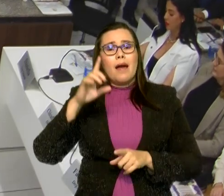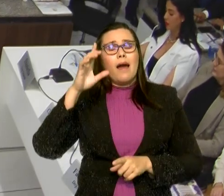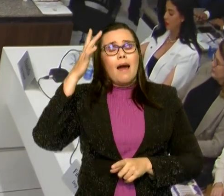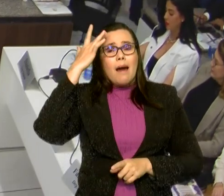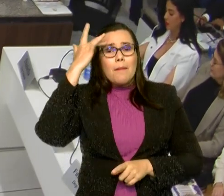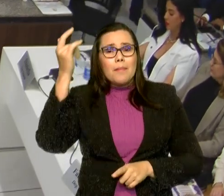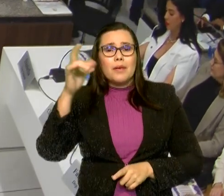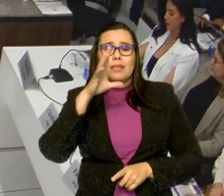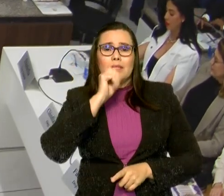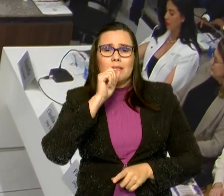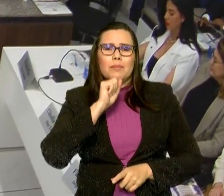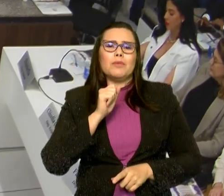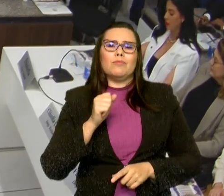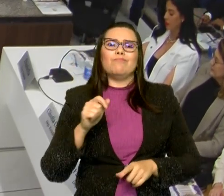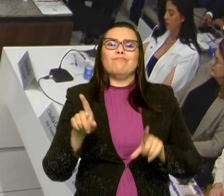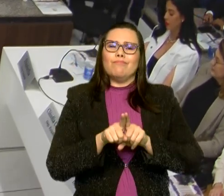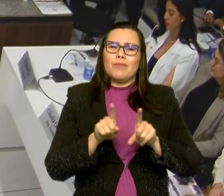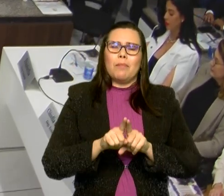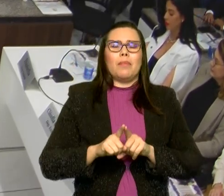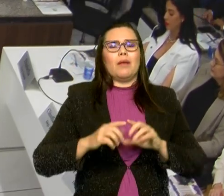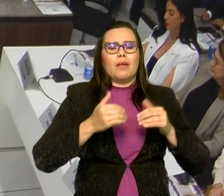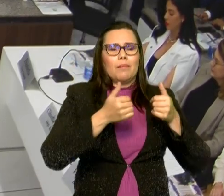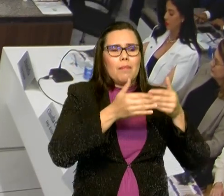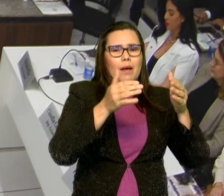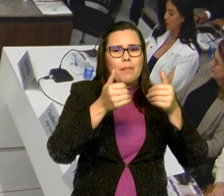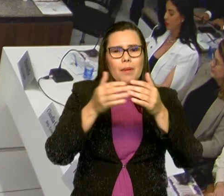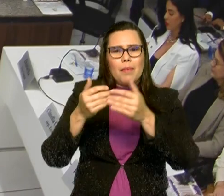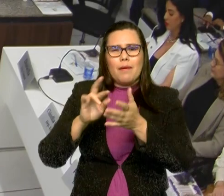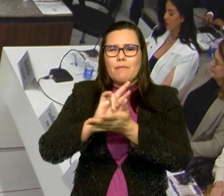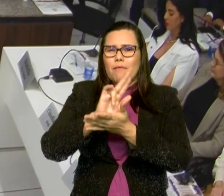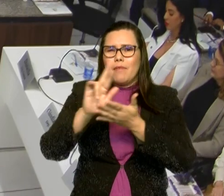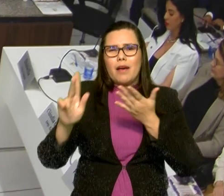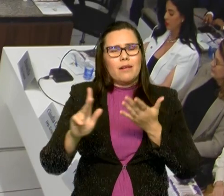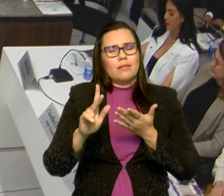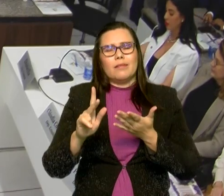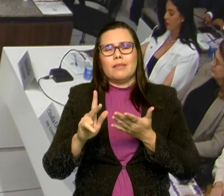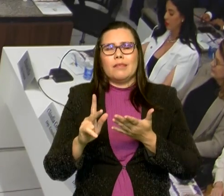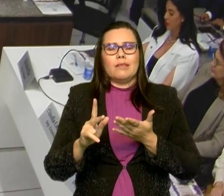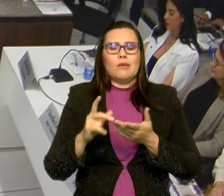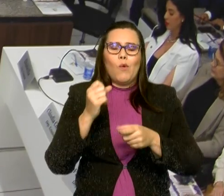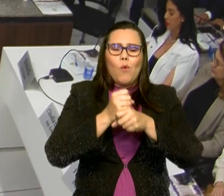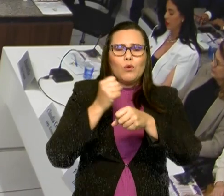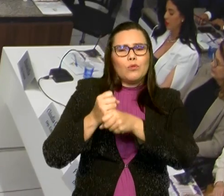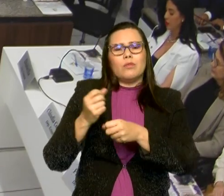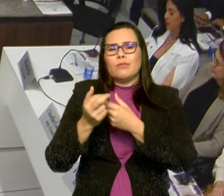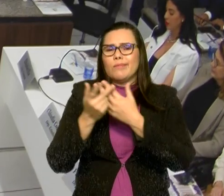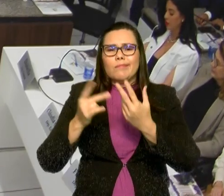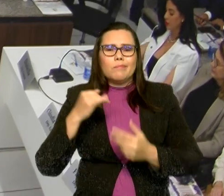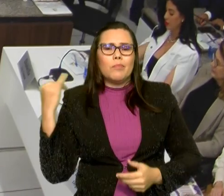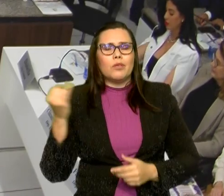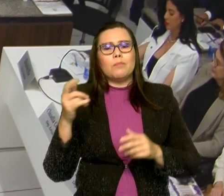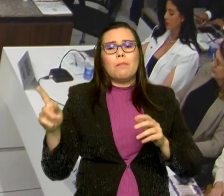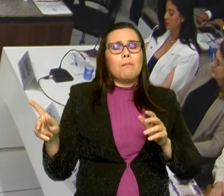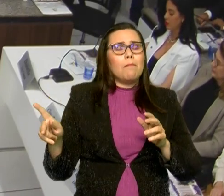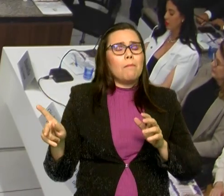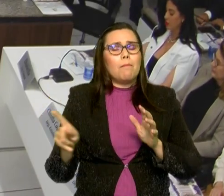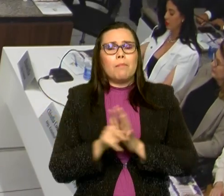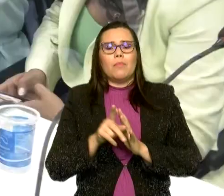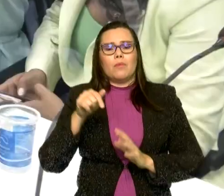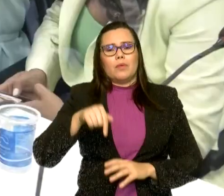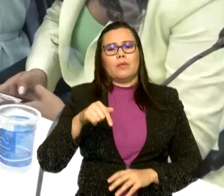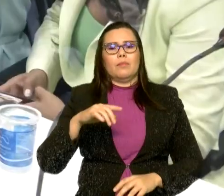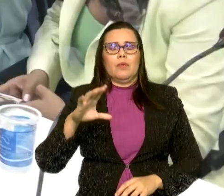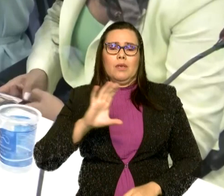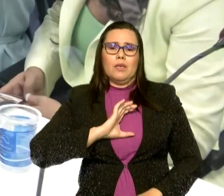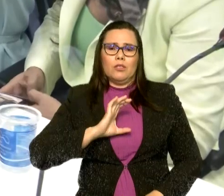entregas, inaugurações especiais para Caxias, para o nosso estado. A gente vai ter, junto com o nosso governador, a entrega do Shopping Popular,